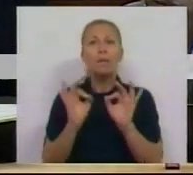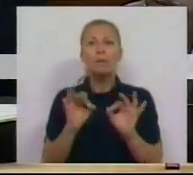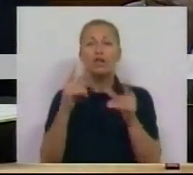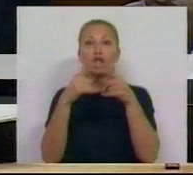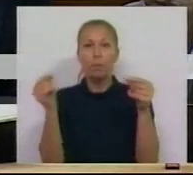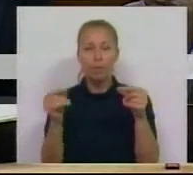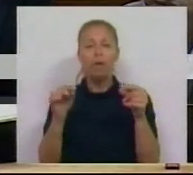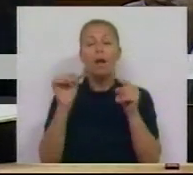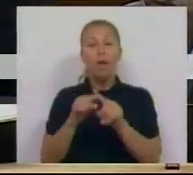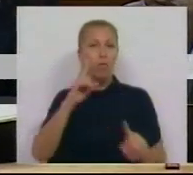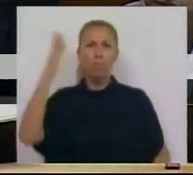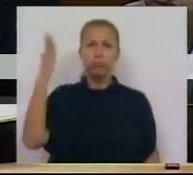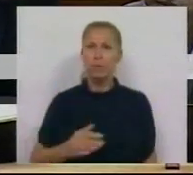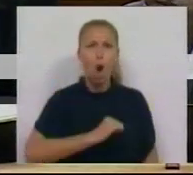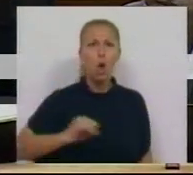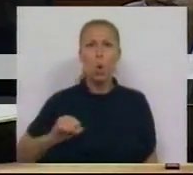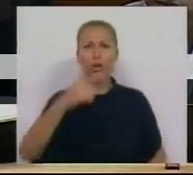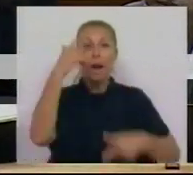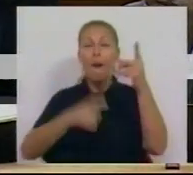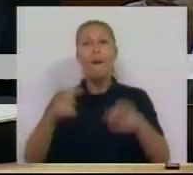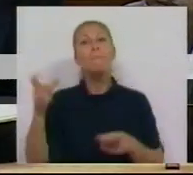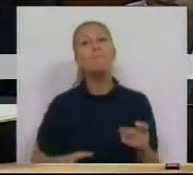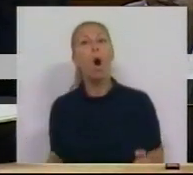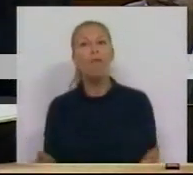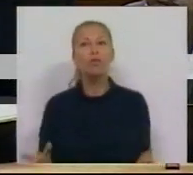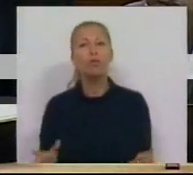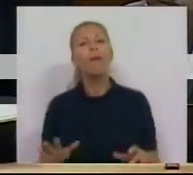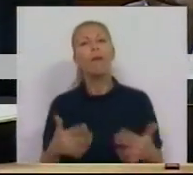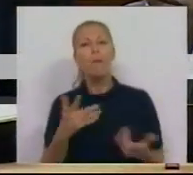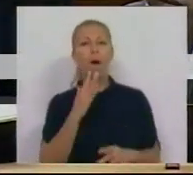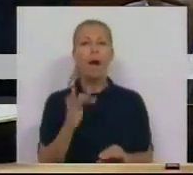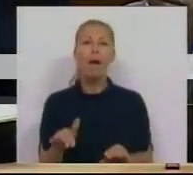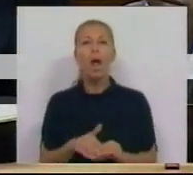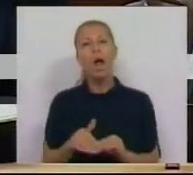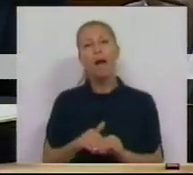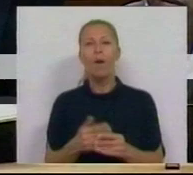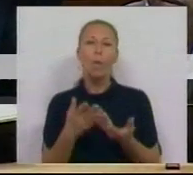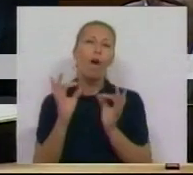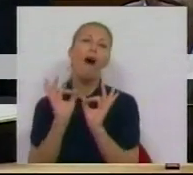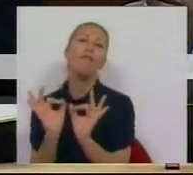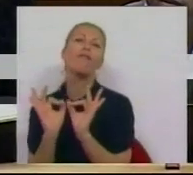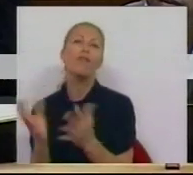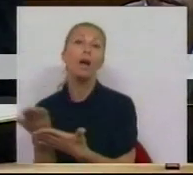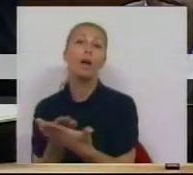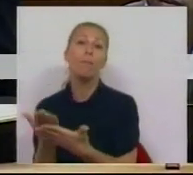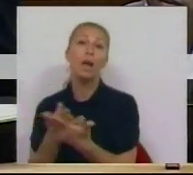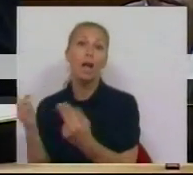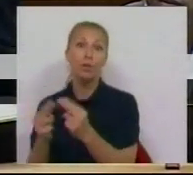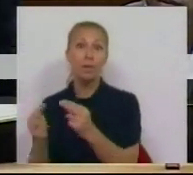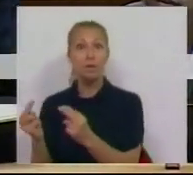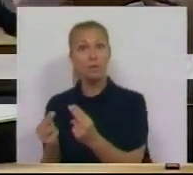os seus povos, mas quão mansa, quão complacente e quão cúmplice foi com os mercados financeiros. Bem nos